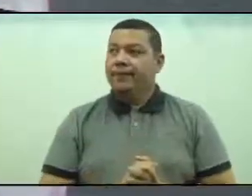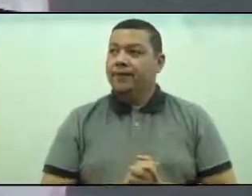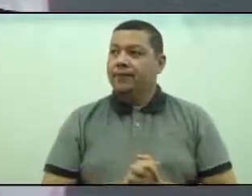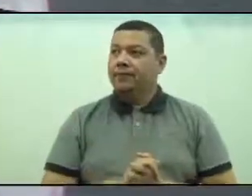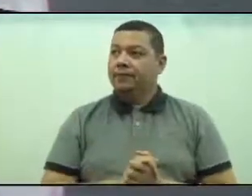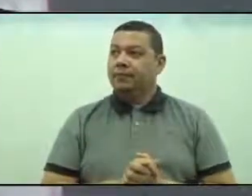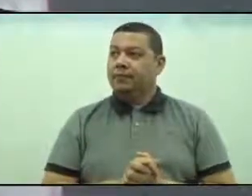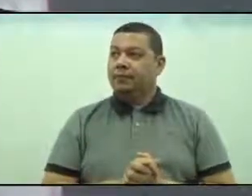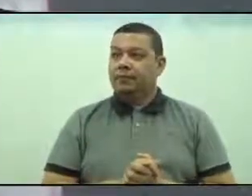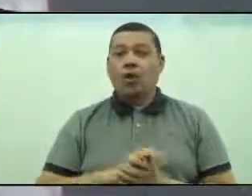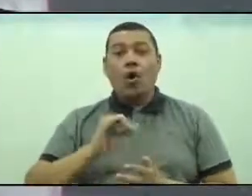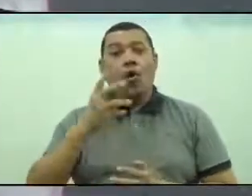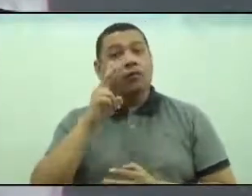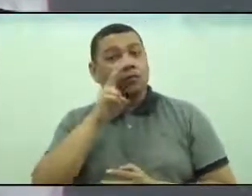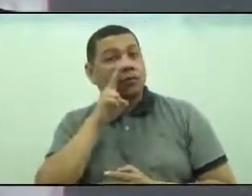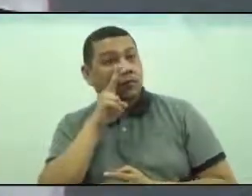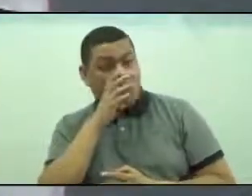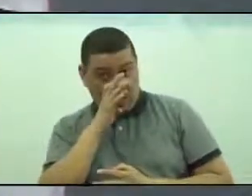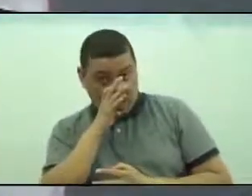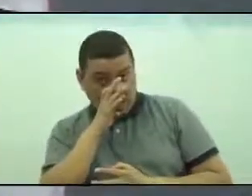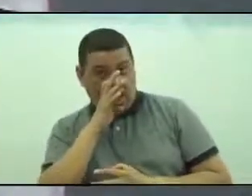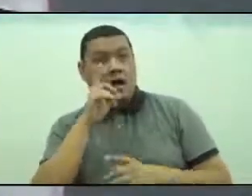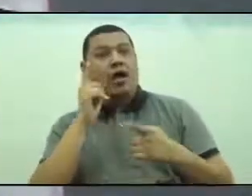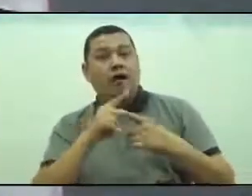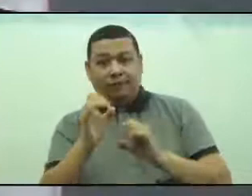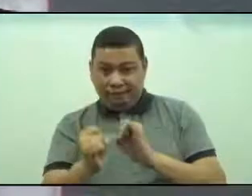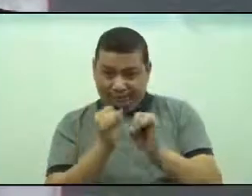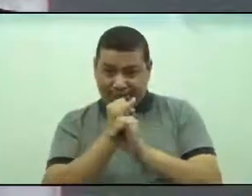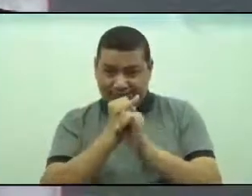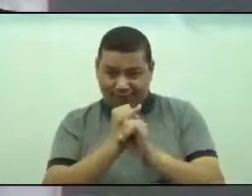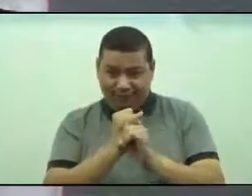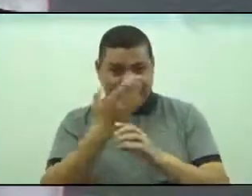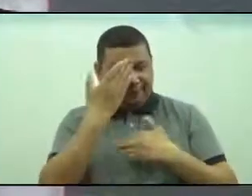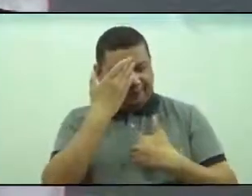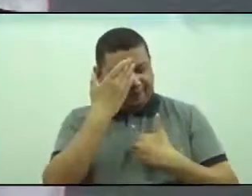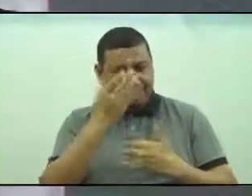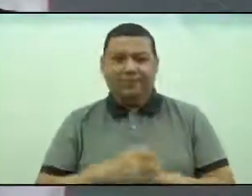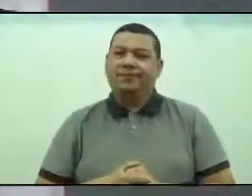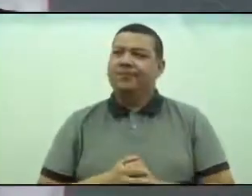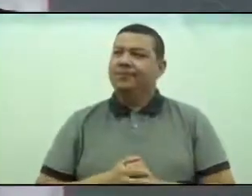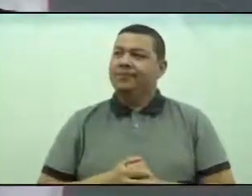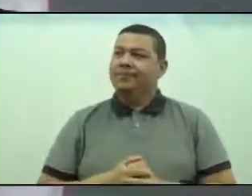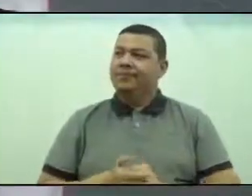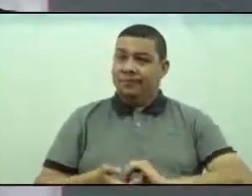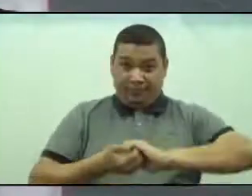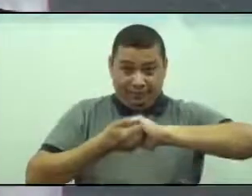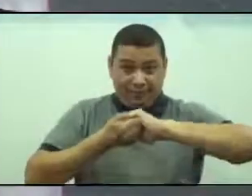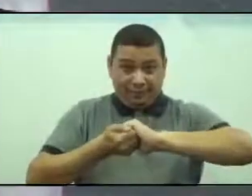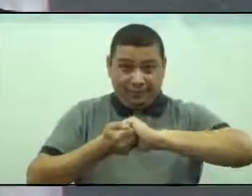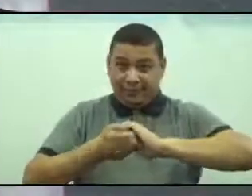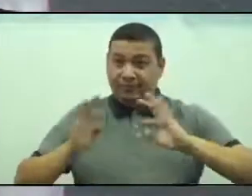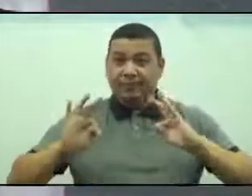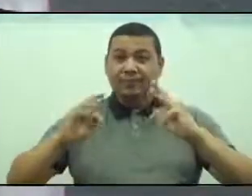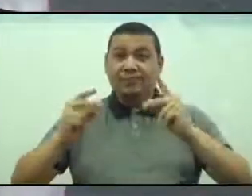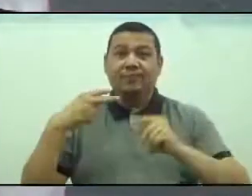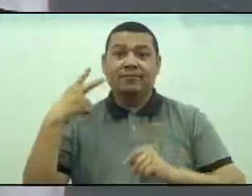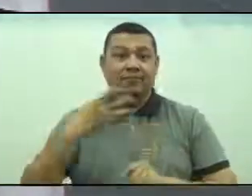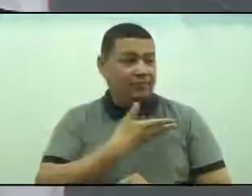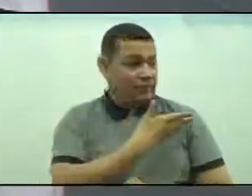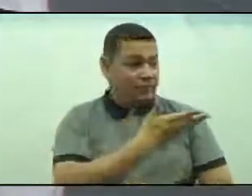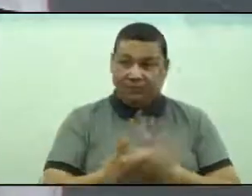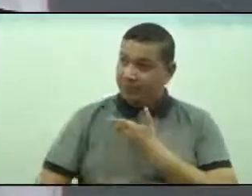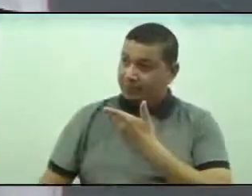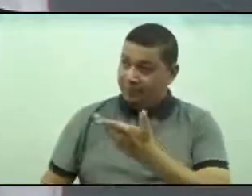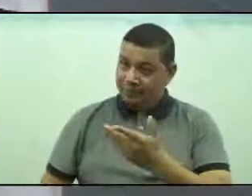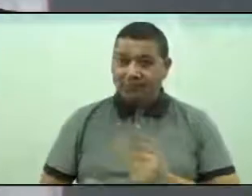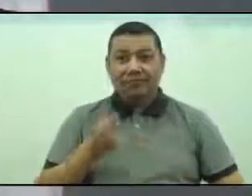pela internet. Agradecer e cumprimentar a todos os vereadores, em nome do vereador